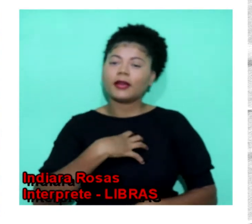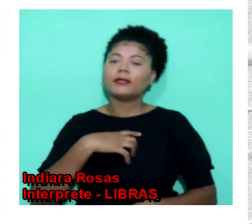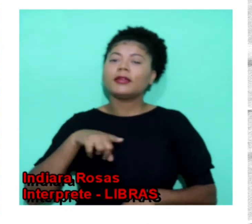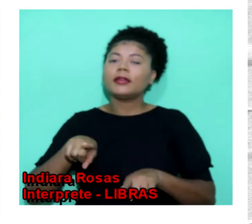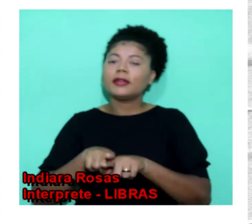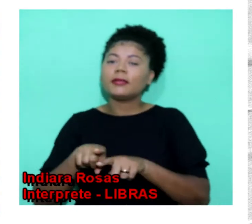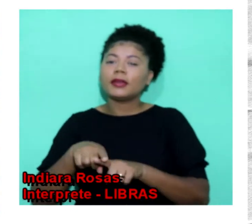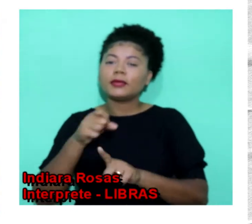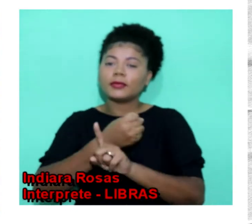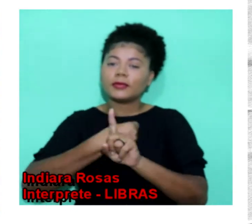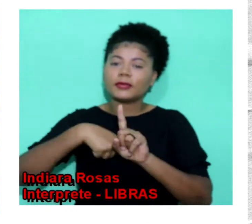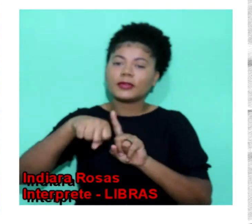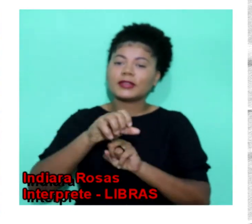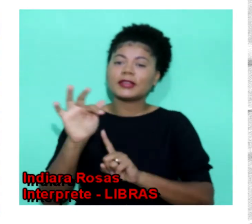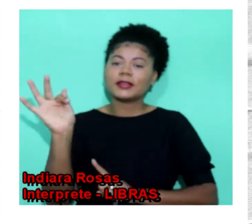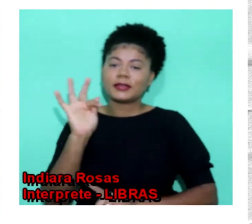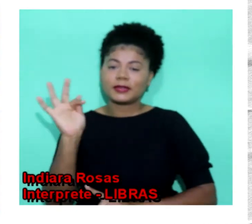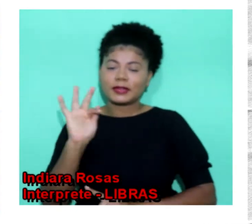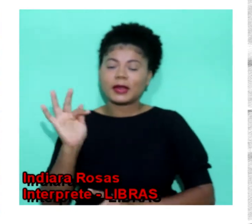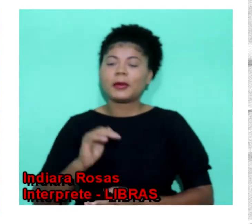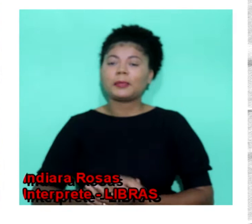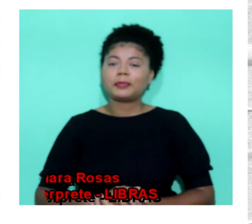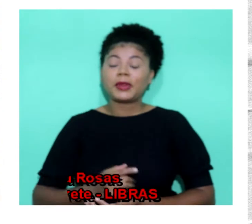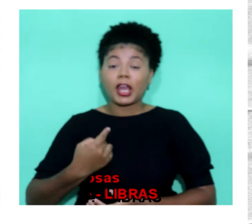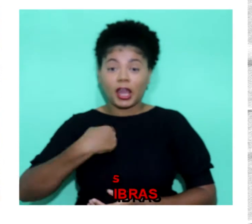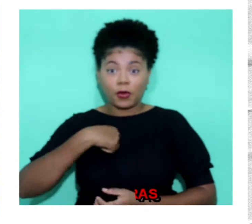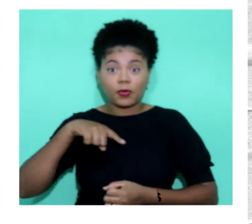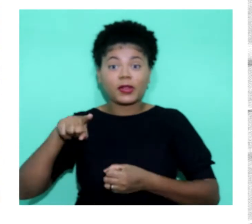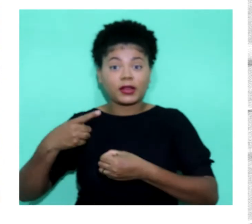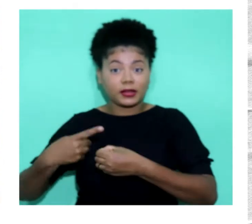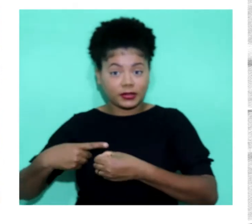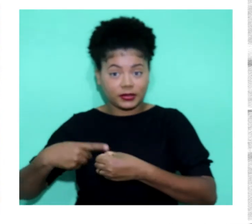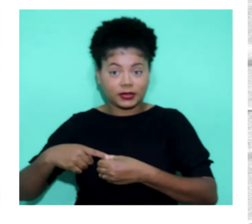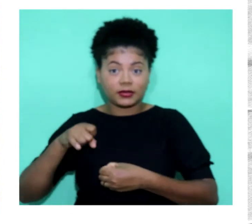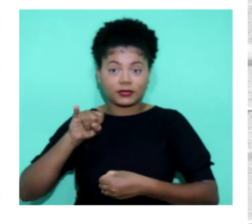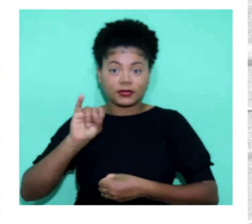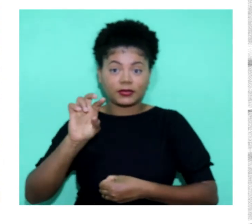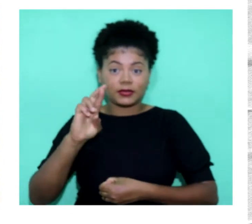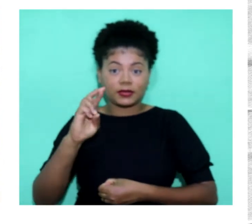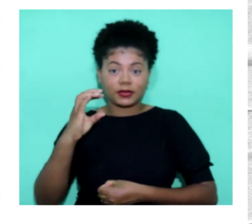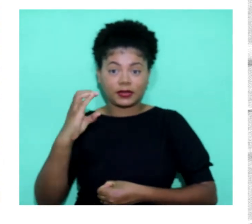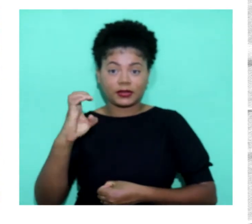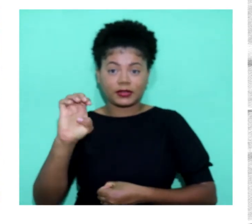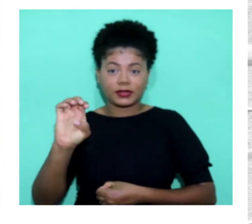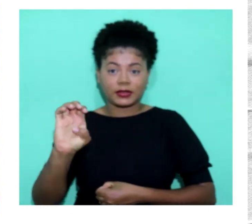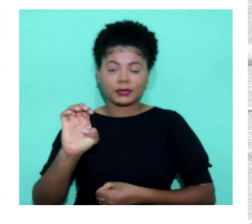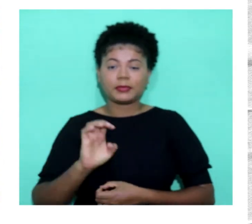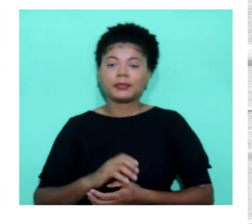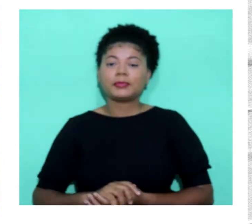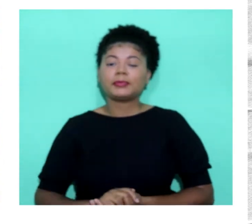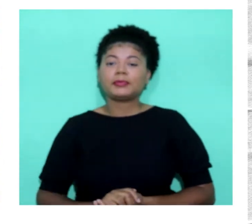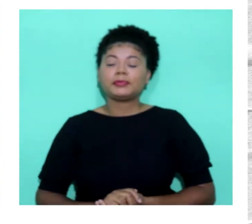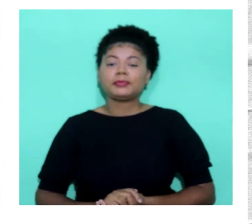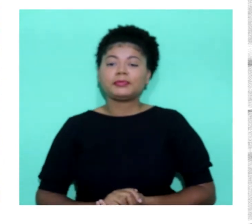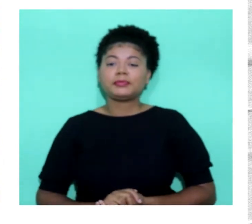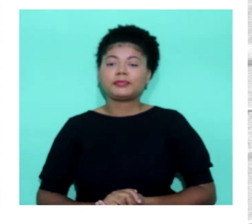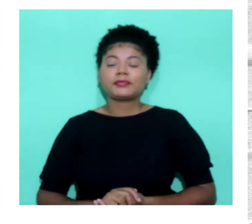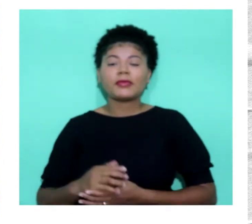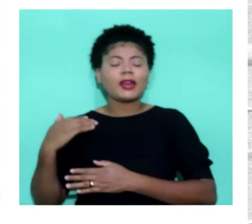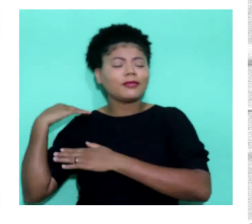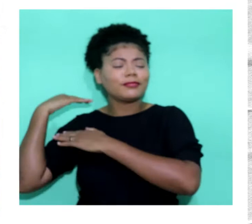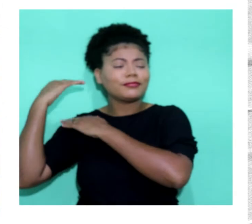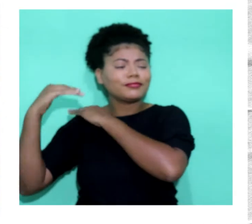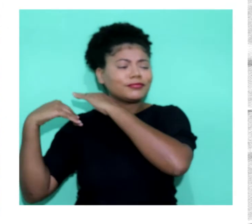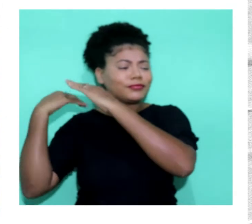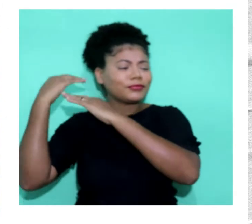sociais esse é um prazer estar aqui com vocês mas tem que vamos ver se você consegue mais eu venho das lutas de